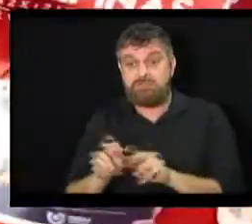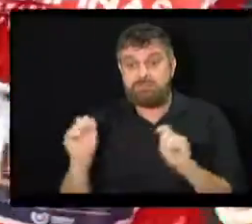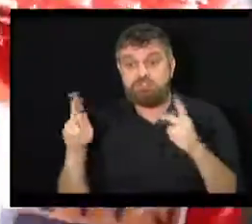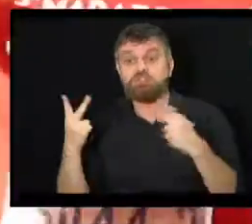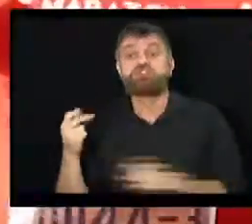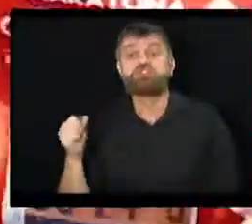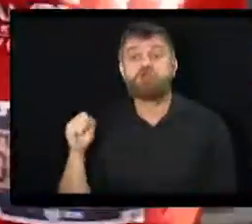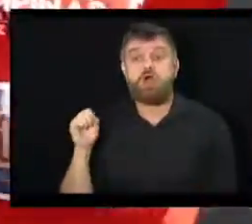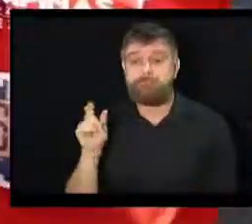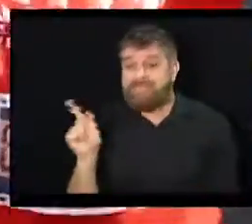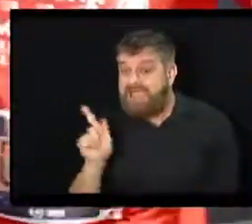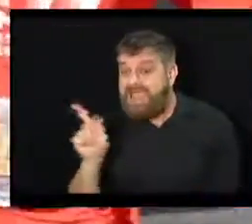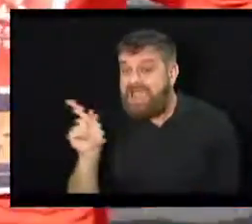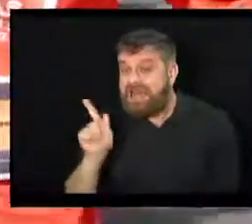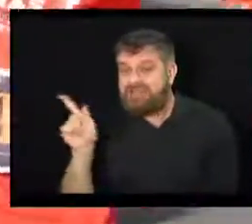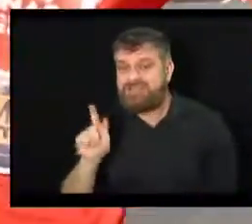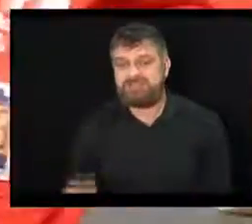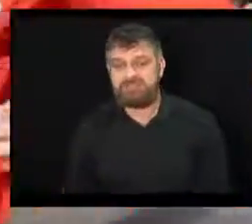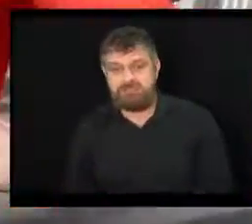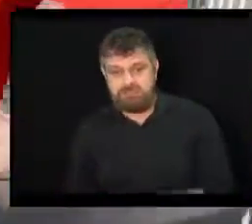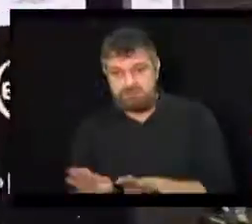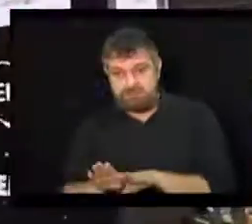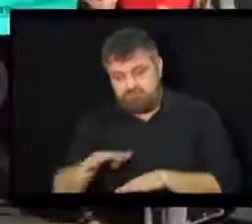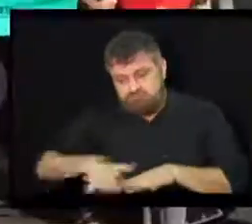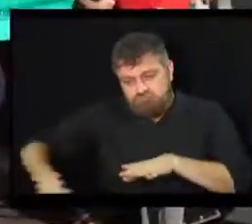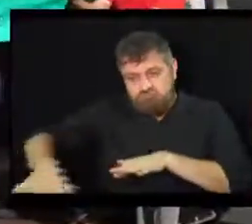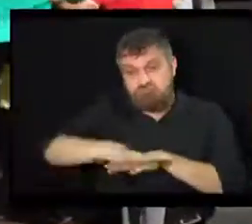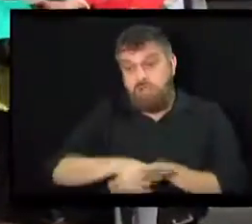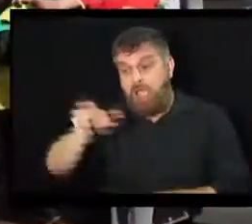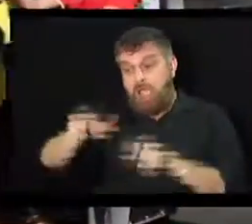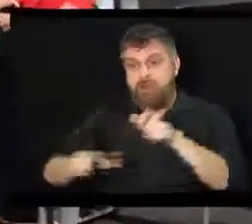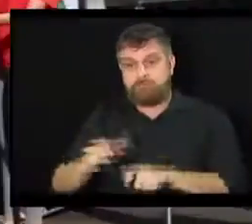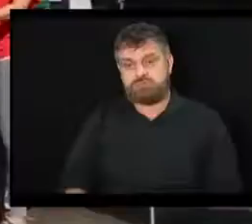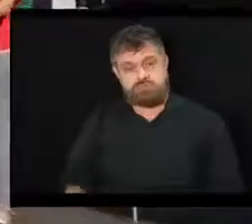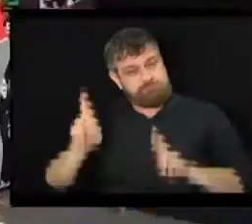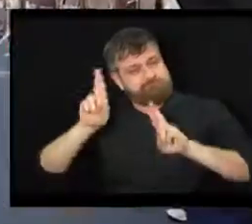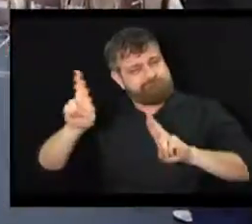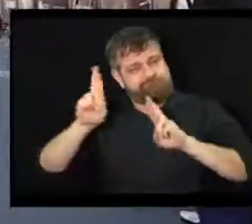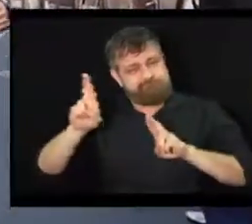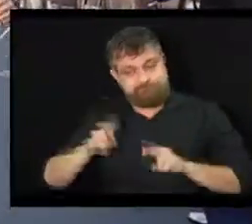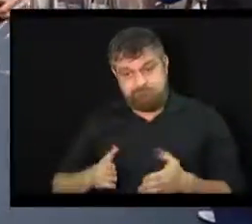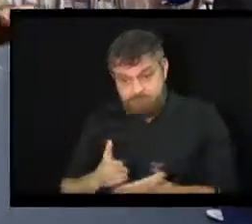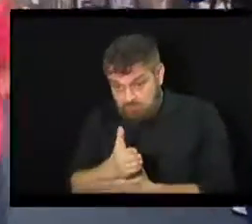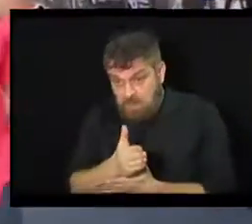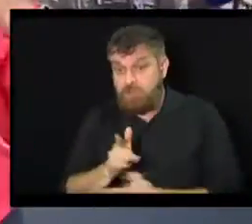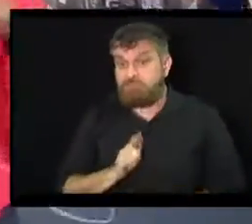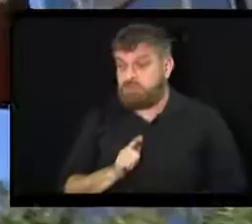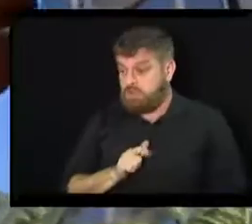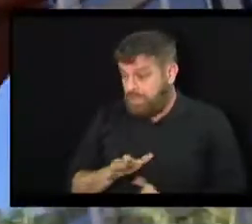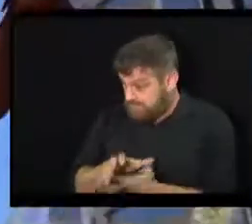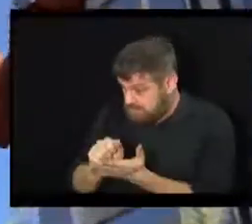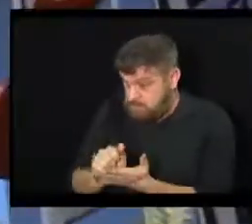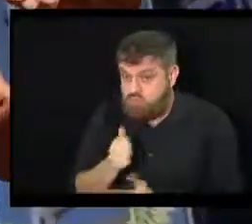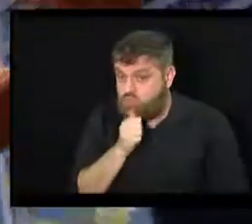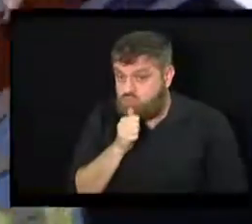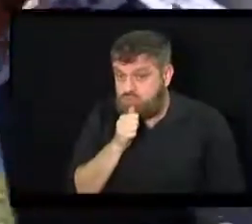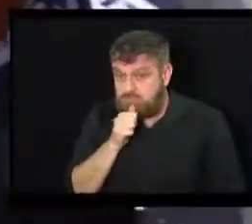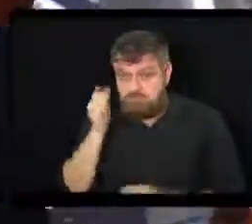imediações do Shopping Galeria. Você que for competir, boa sorte! Você que não fez a inscrição,